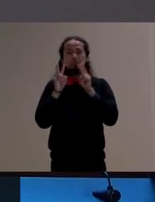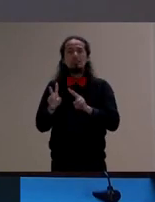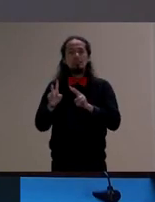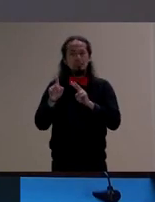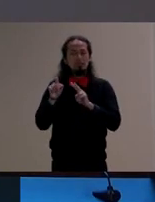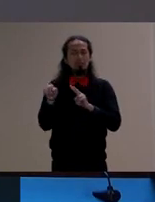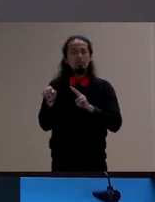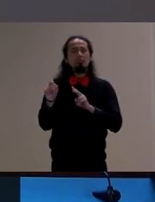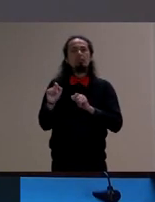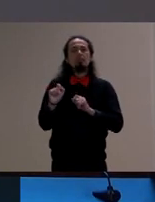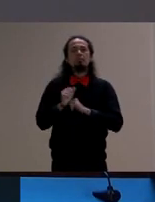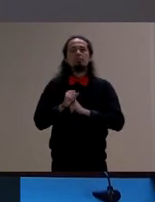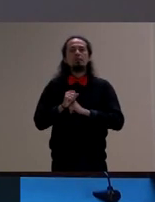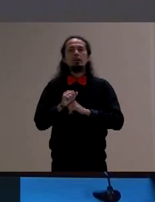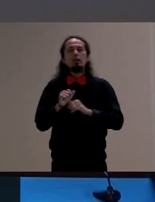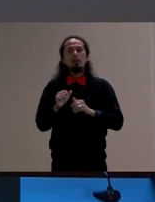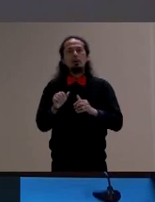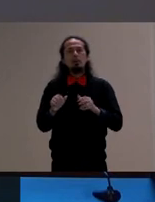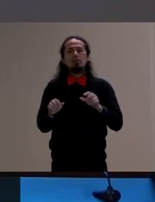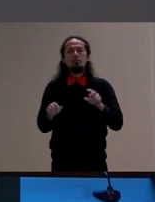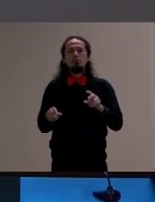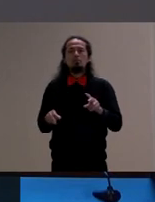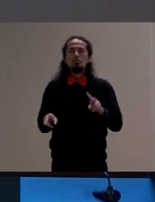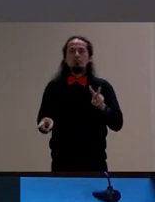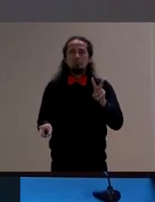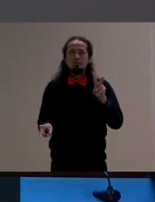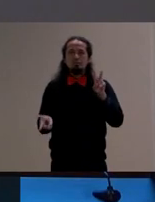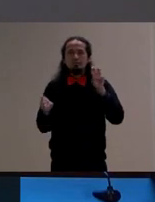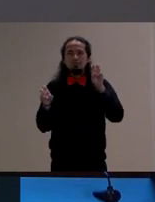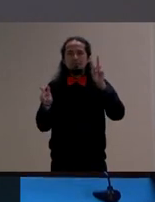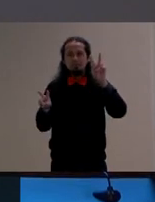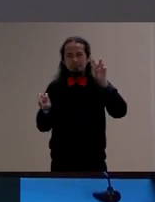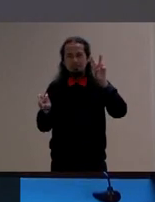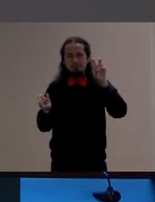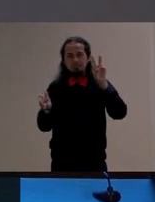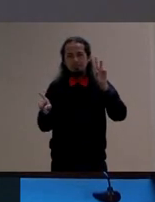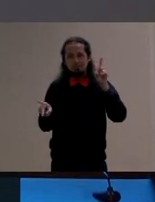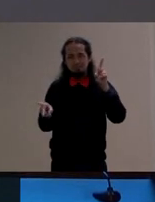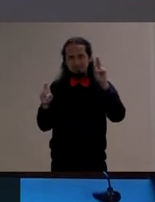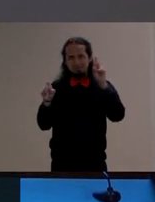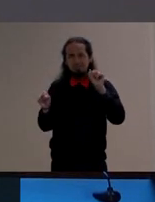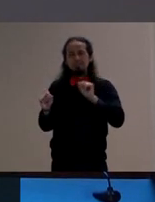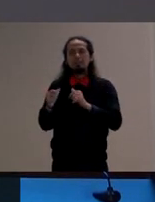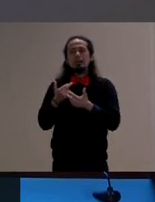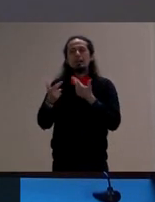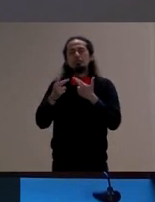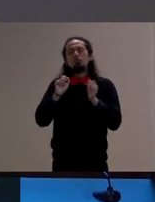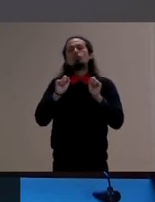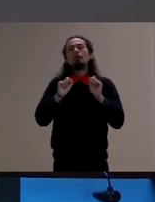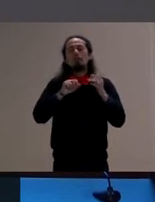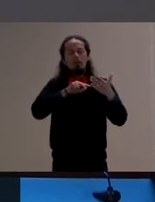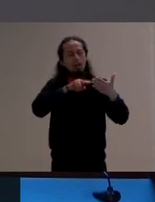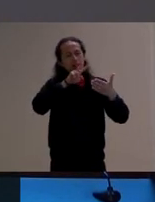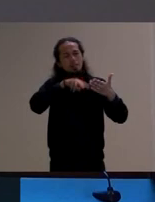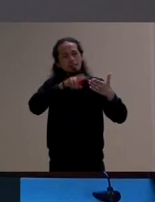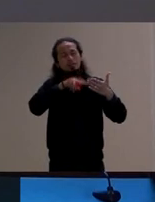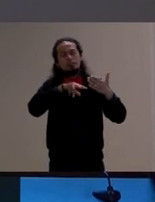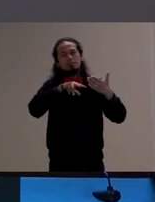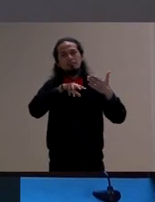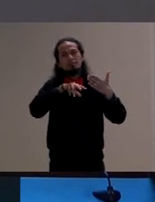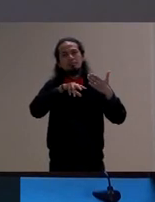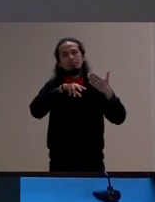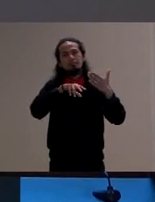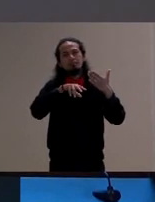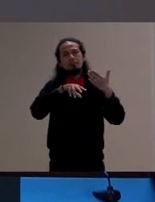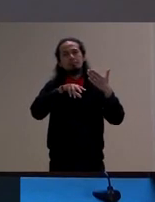fala dessa relação com a leitura um pouco essa ideia de uma experiência estética literária que está aqui